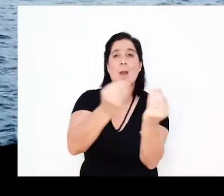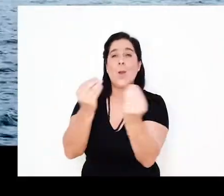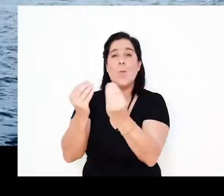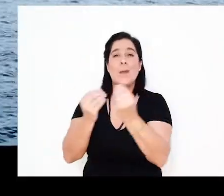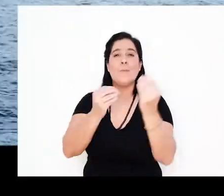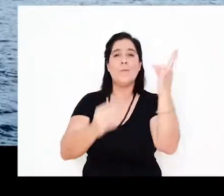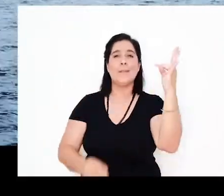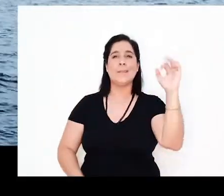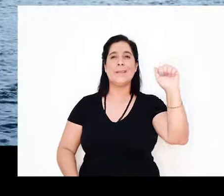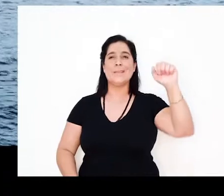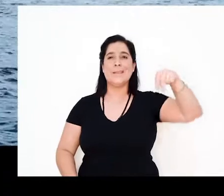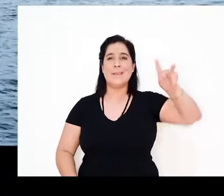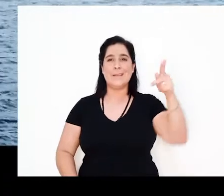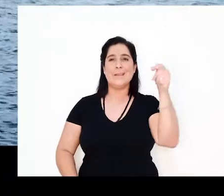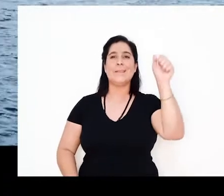vez.